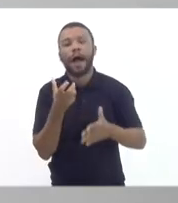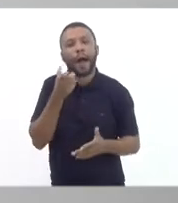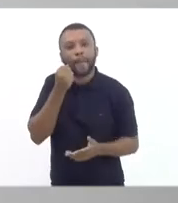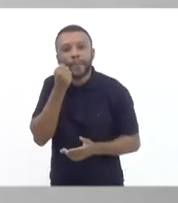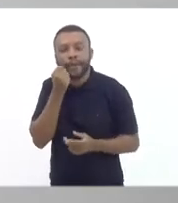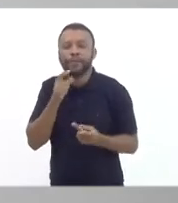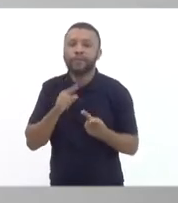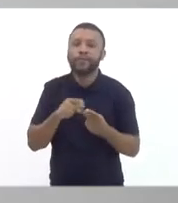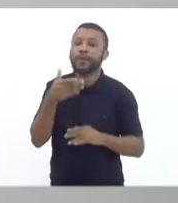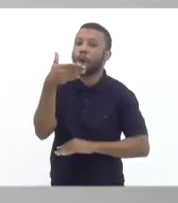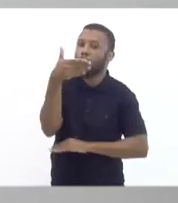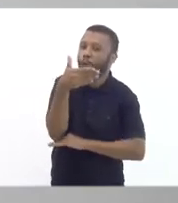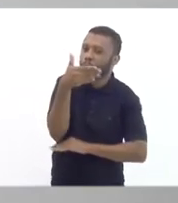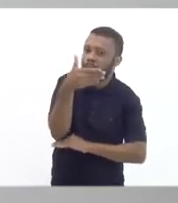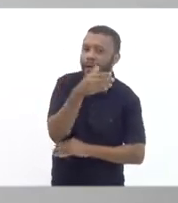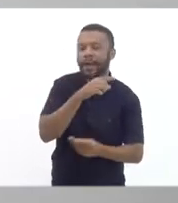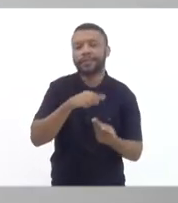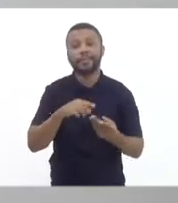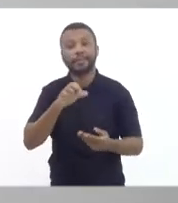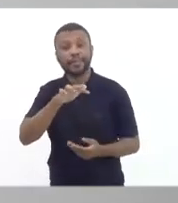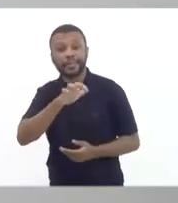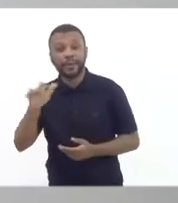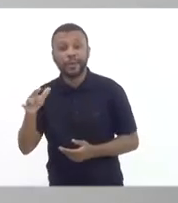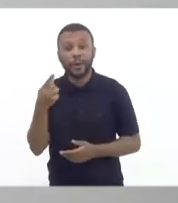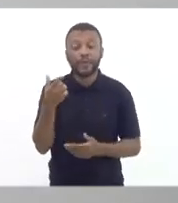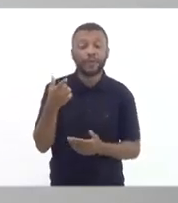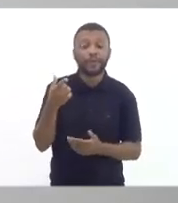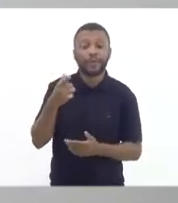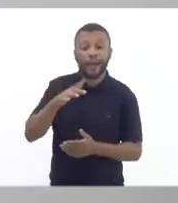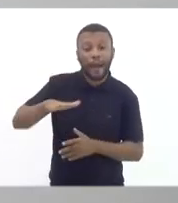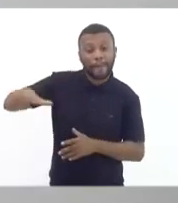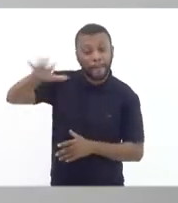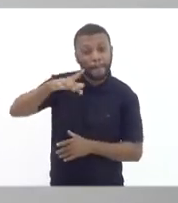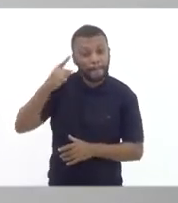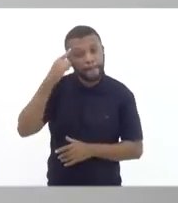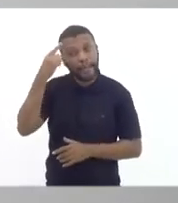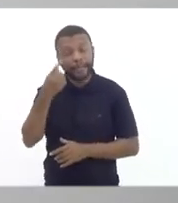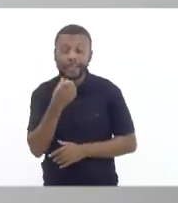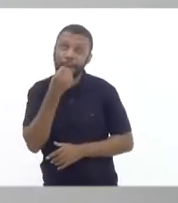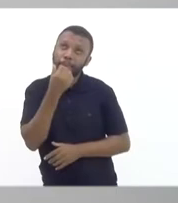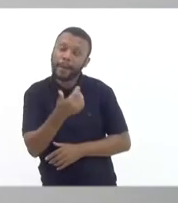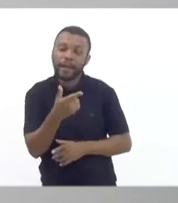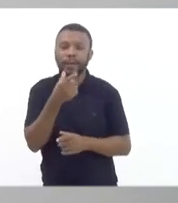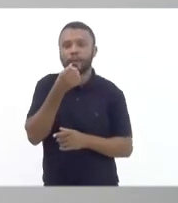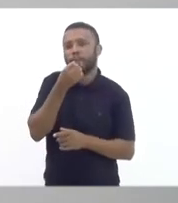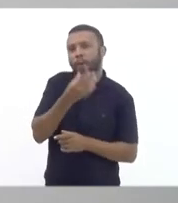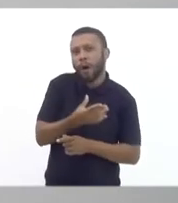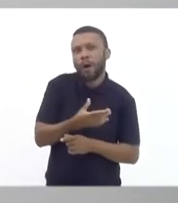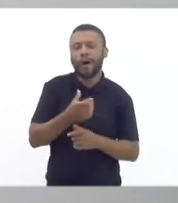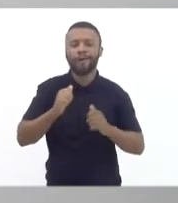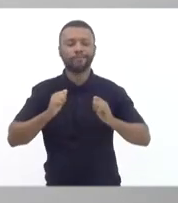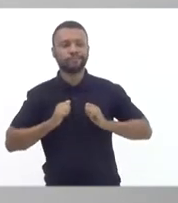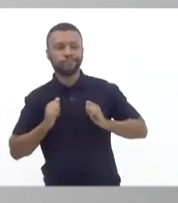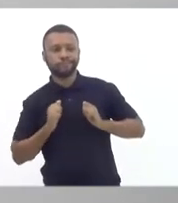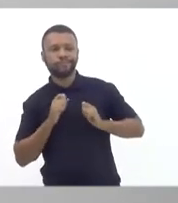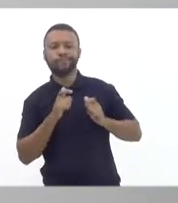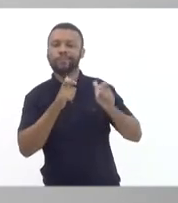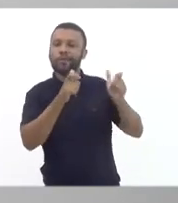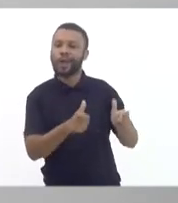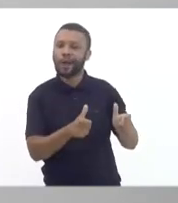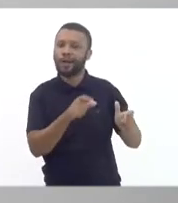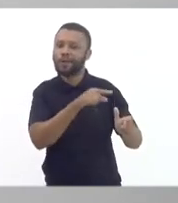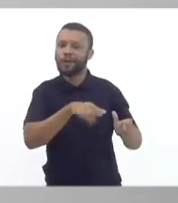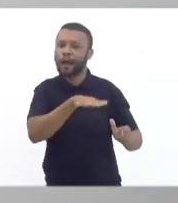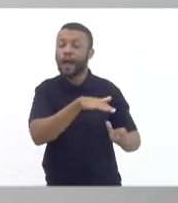canil, onde todos pensam que o animal está muito bem, que ele está bem abrigado, saiu da rua, vai estar bem, não. São locais em que as